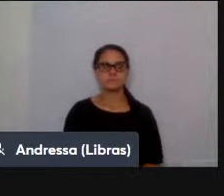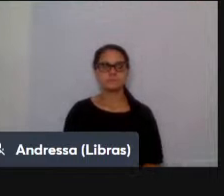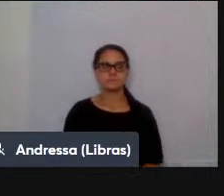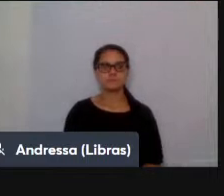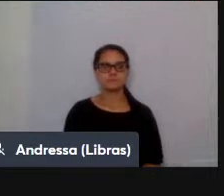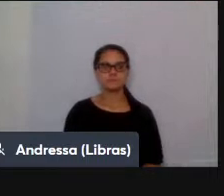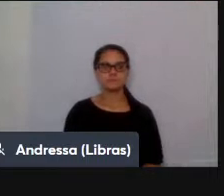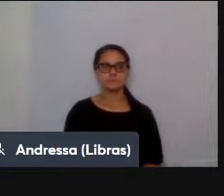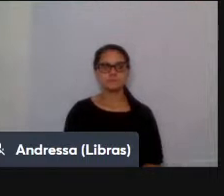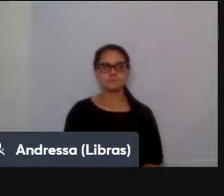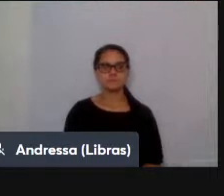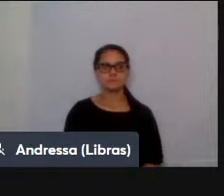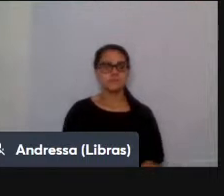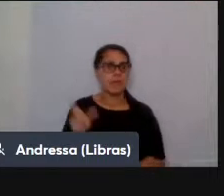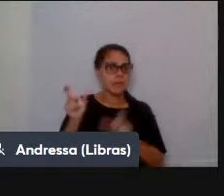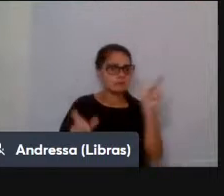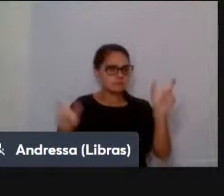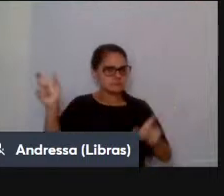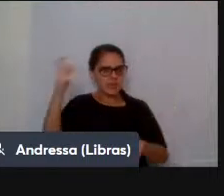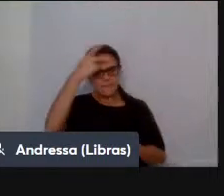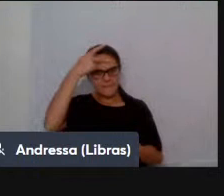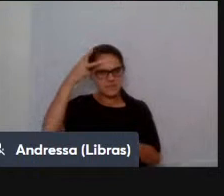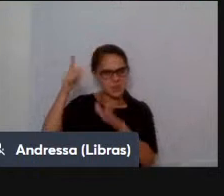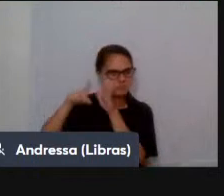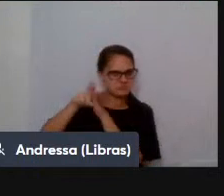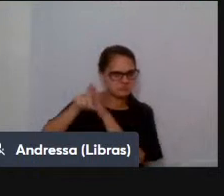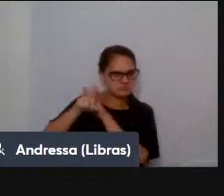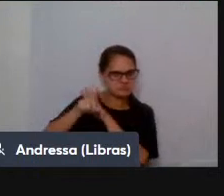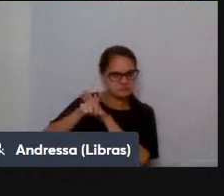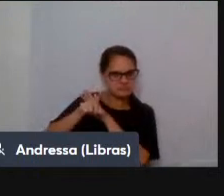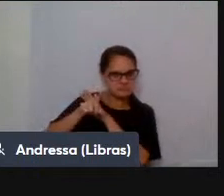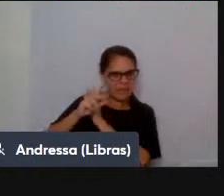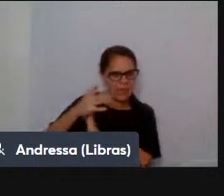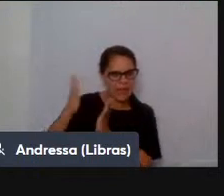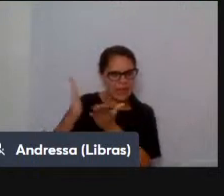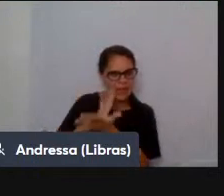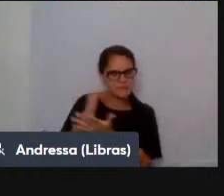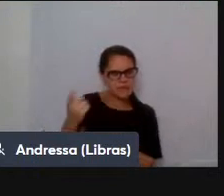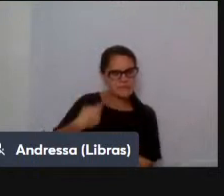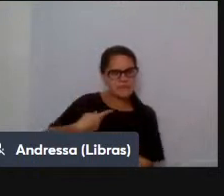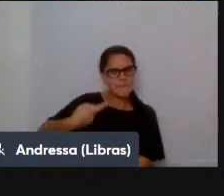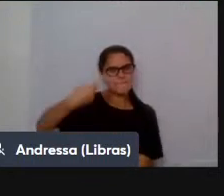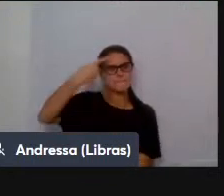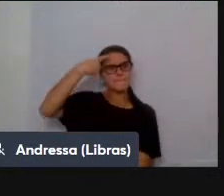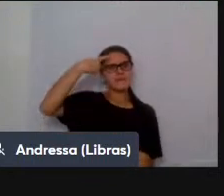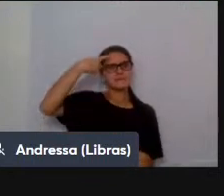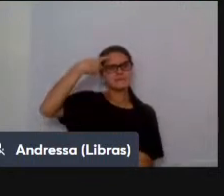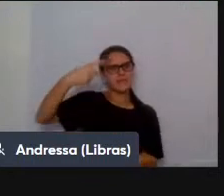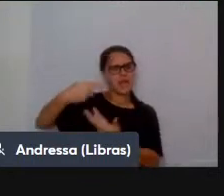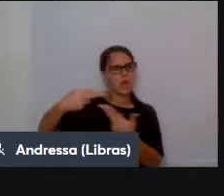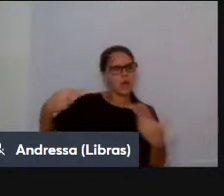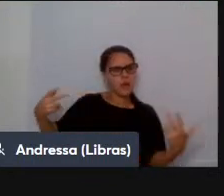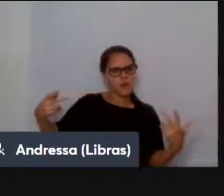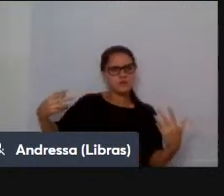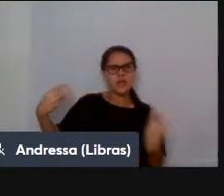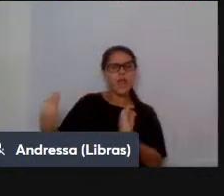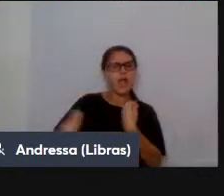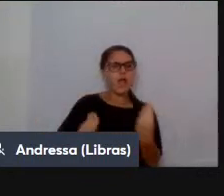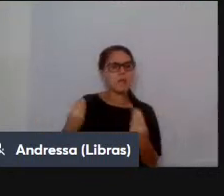Isso cria para muitos pesquisadores um dilema que foi apontado por Sari